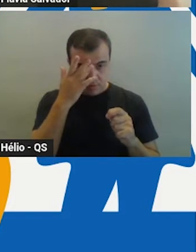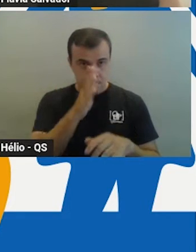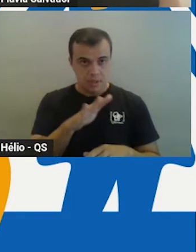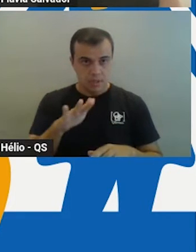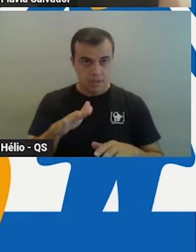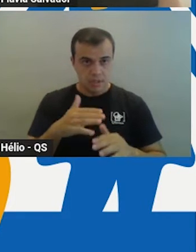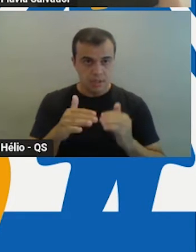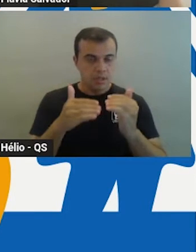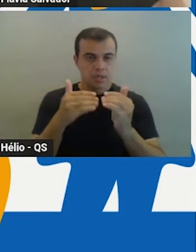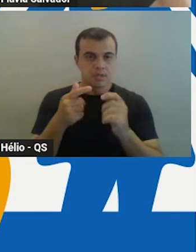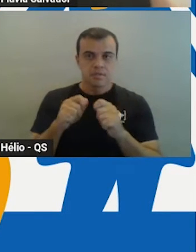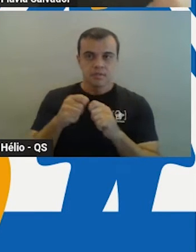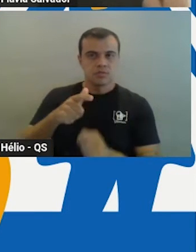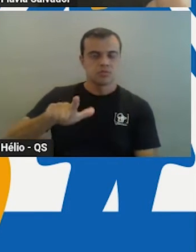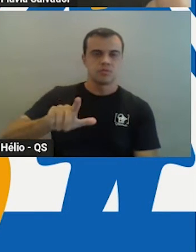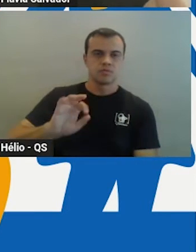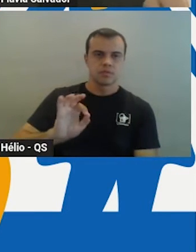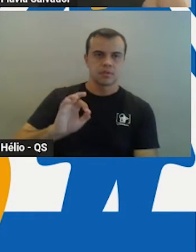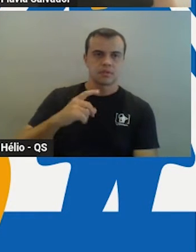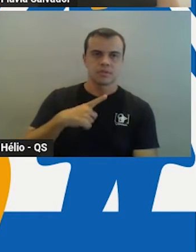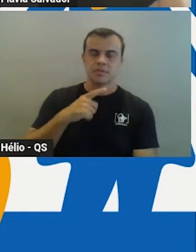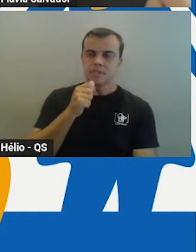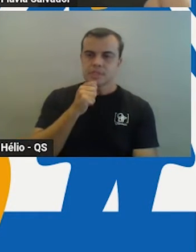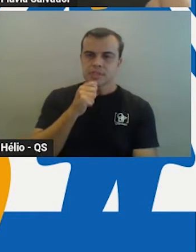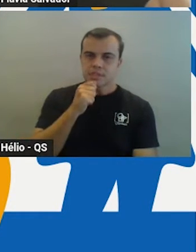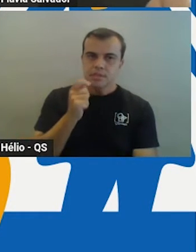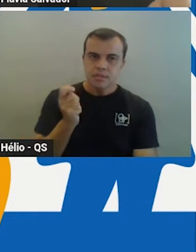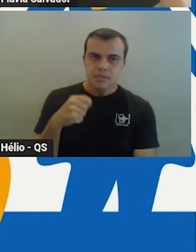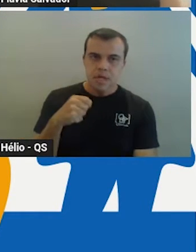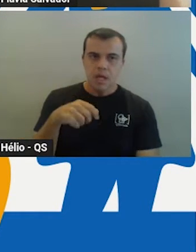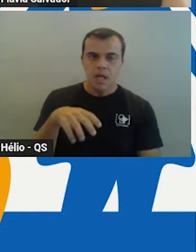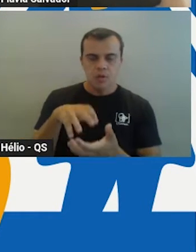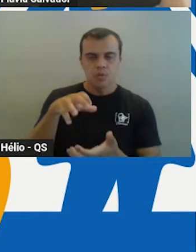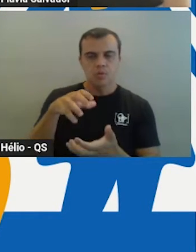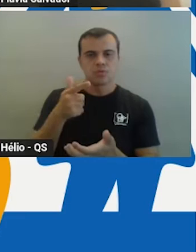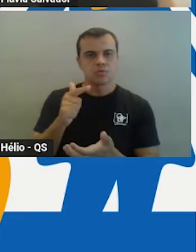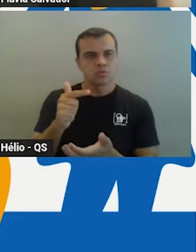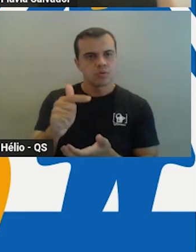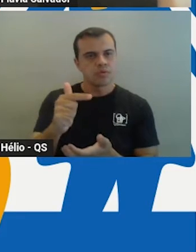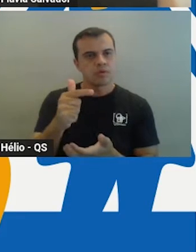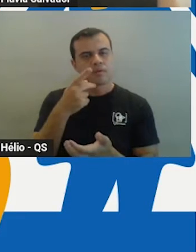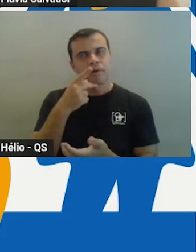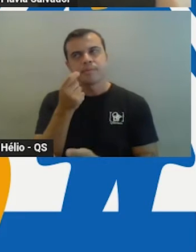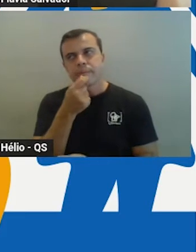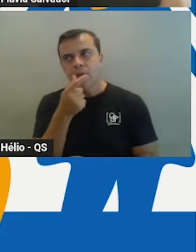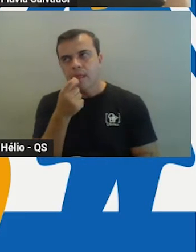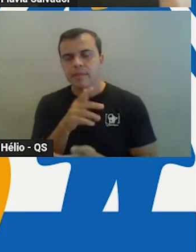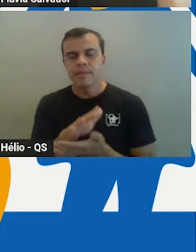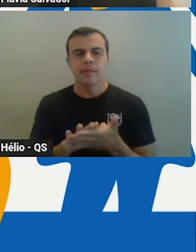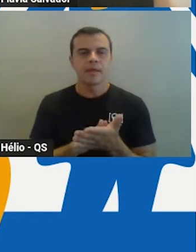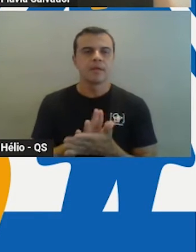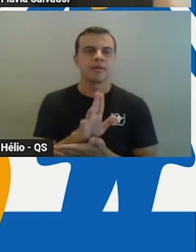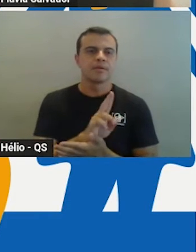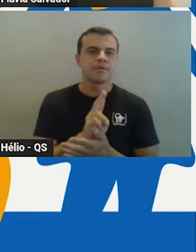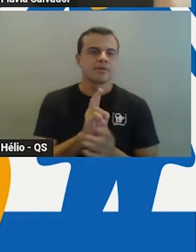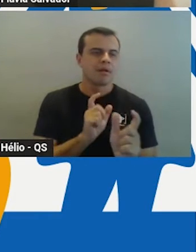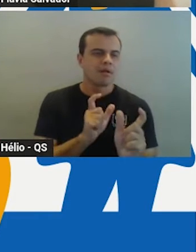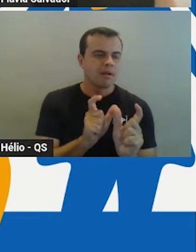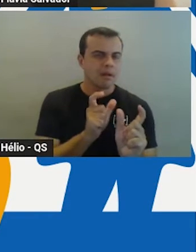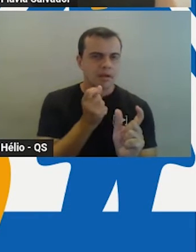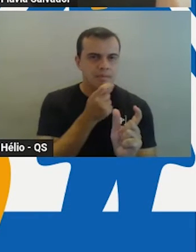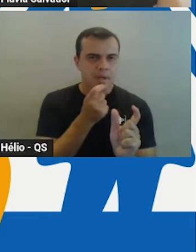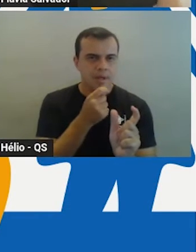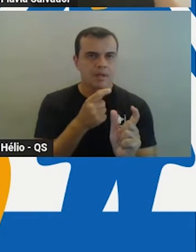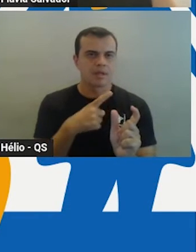não reproduzam isso. Que elas não venham se tornar adultos que reproduzem, que fazem piadinha, que usem termos pejorativos,